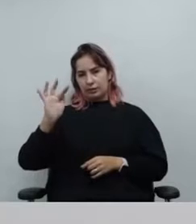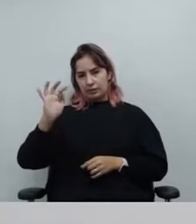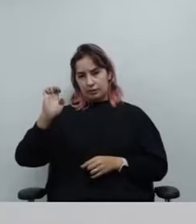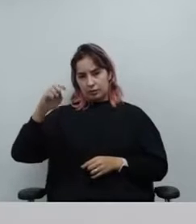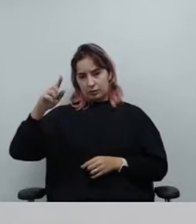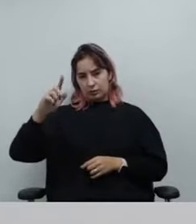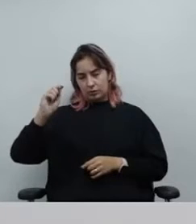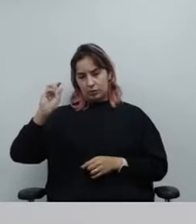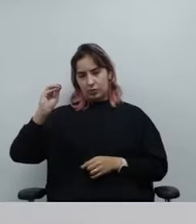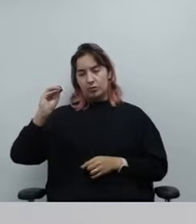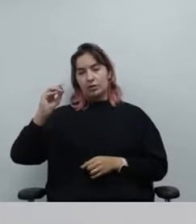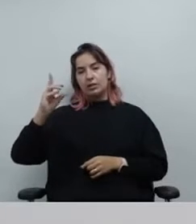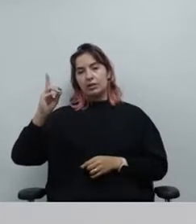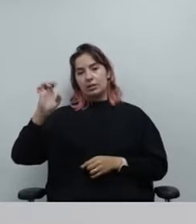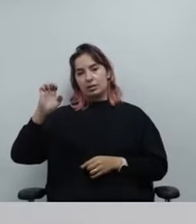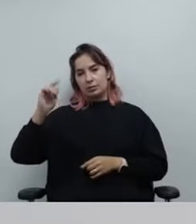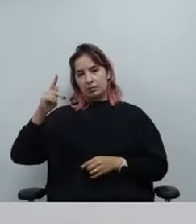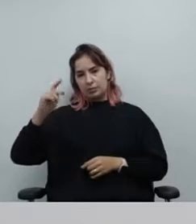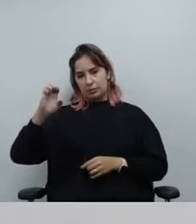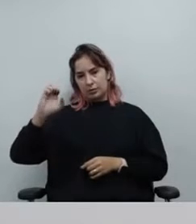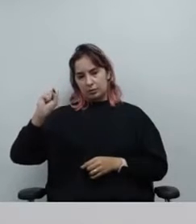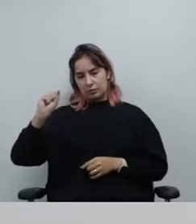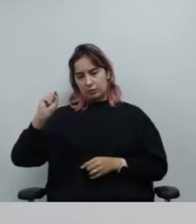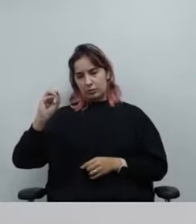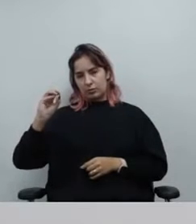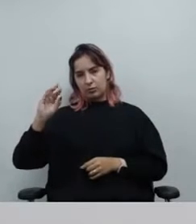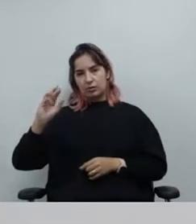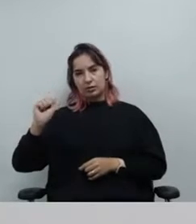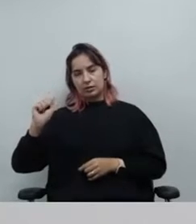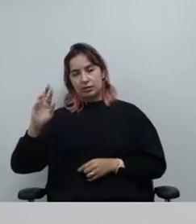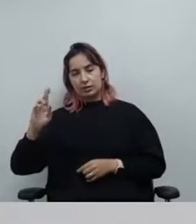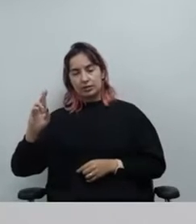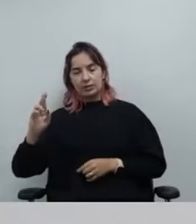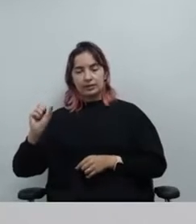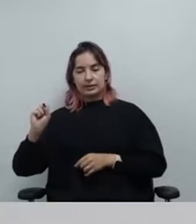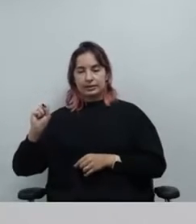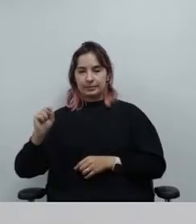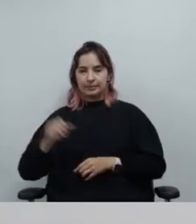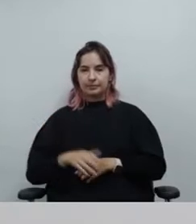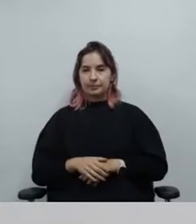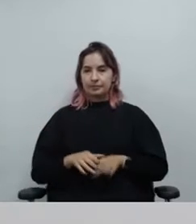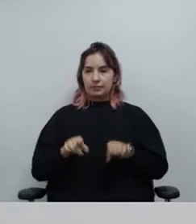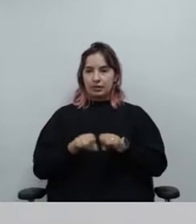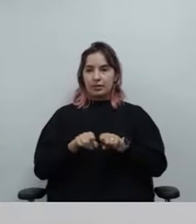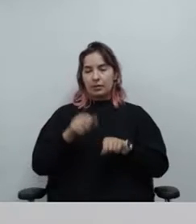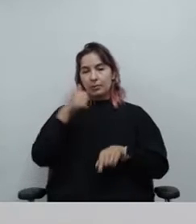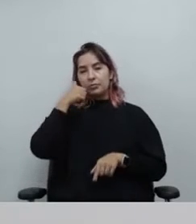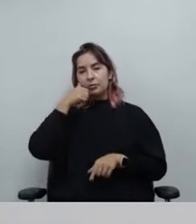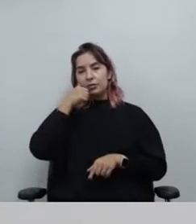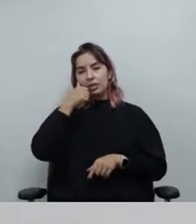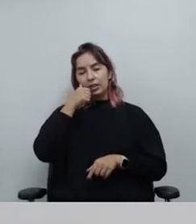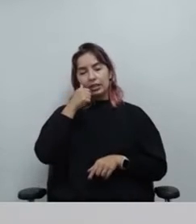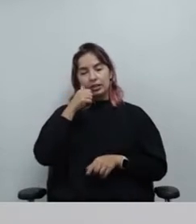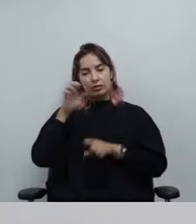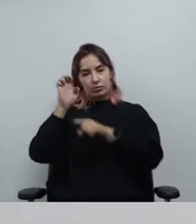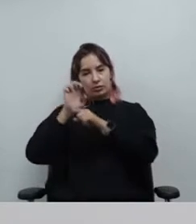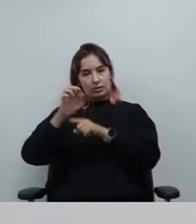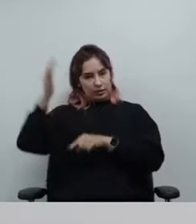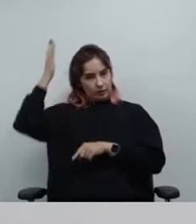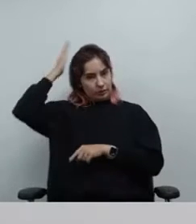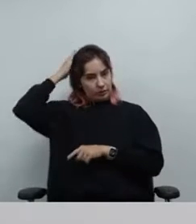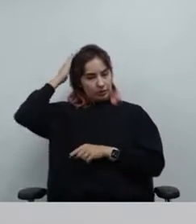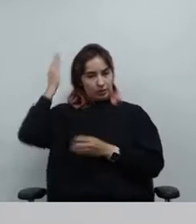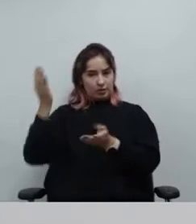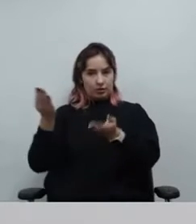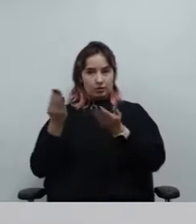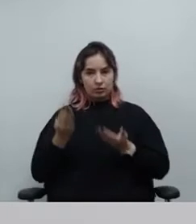agenda as juízas Kátia Roncada, do TRF3, e Jurema Gomes, do TJ do Paraná, que então trouxeram